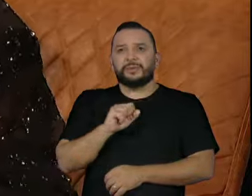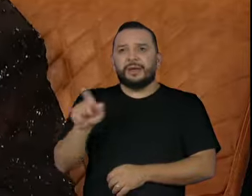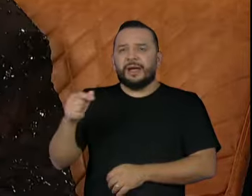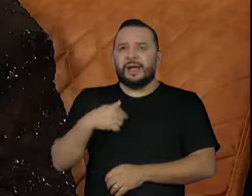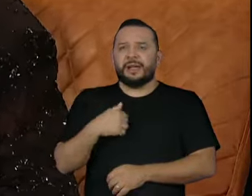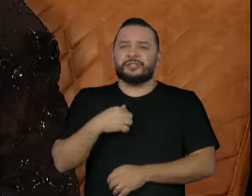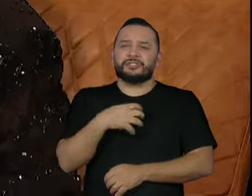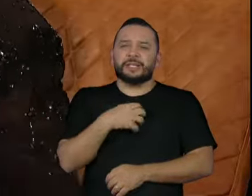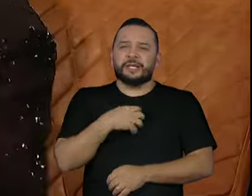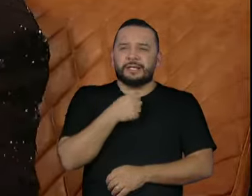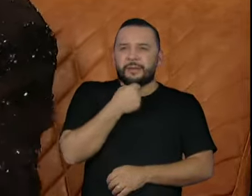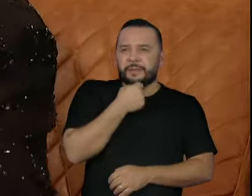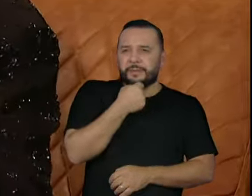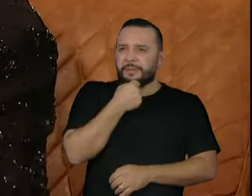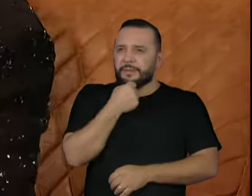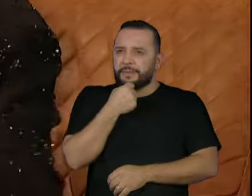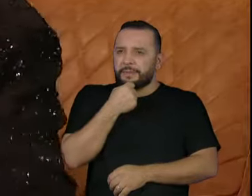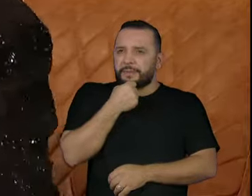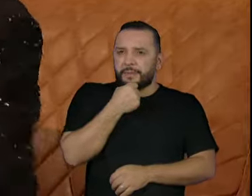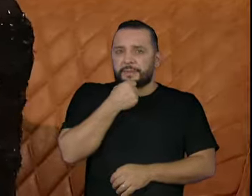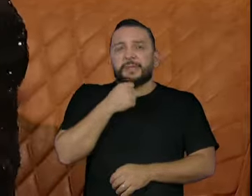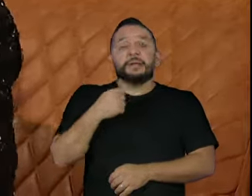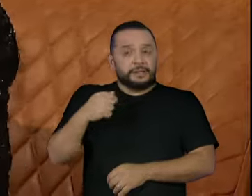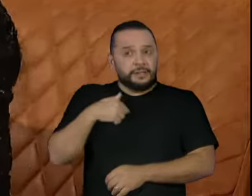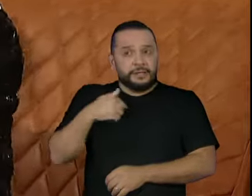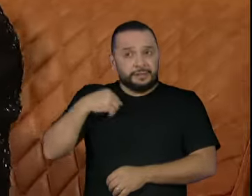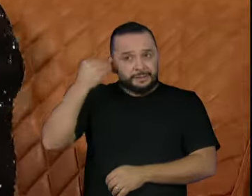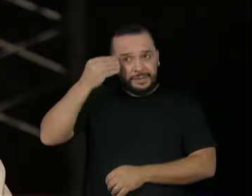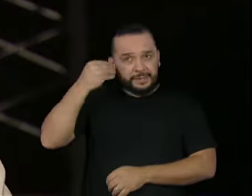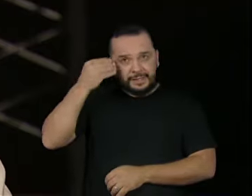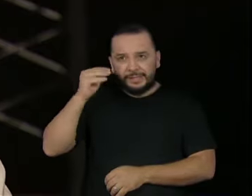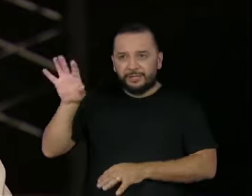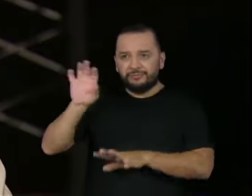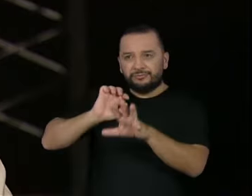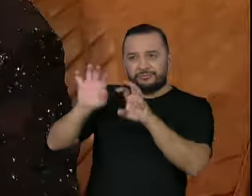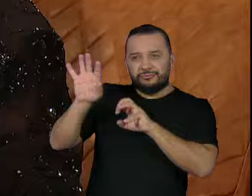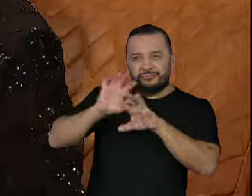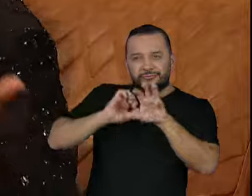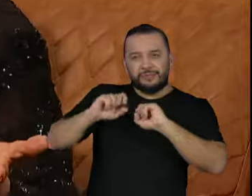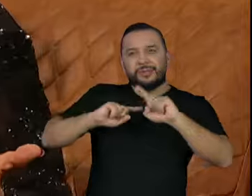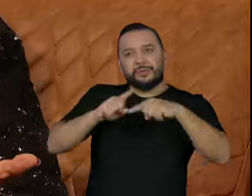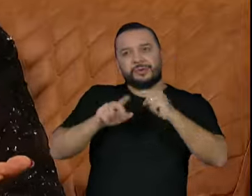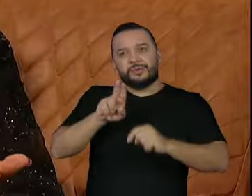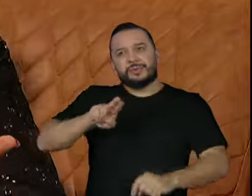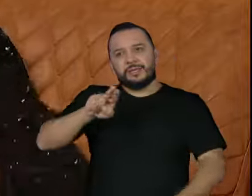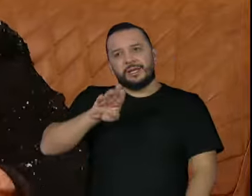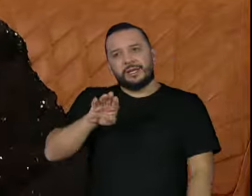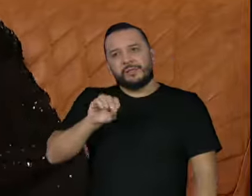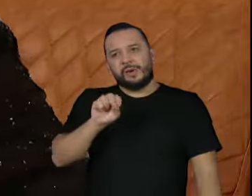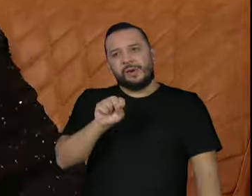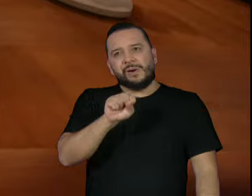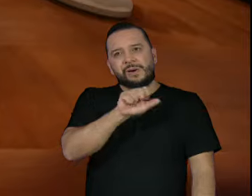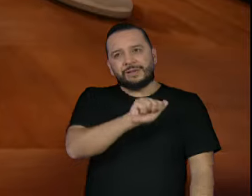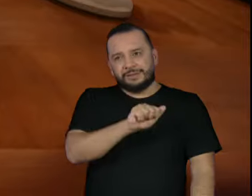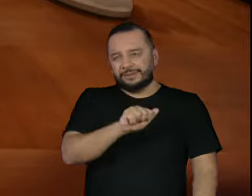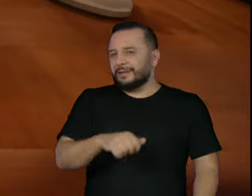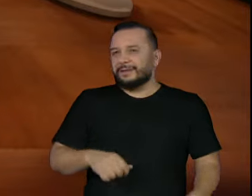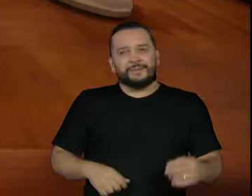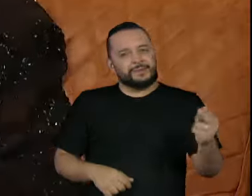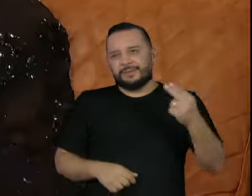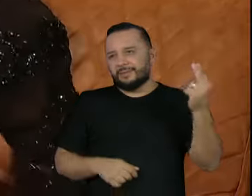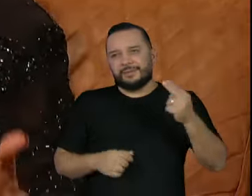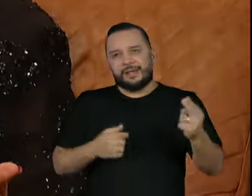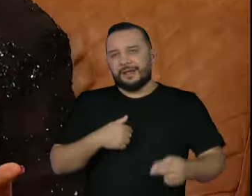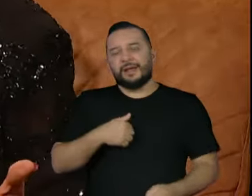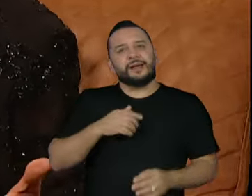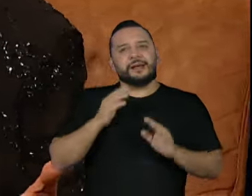ela cantava. Então eu aproveitei também essa experiência mais tarde para a bossa nova. Realmente eu jamais poderia ser uma Carmélia Alves, né?